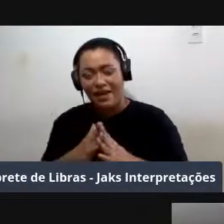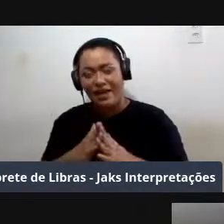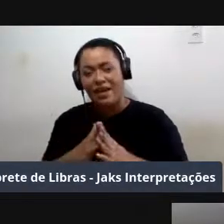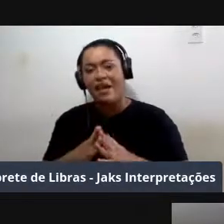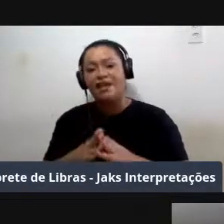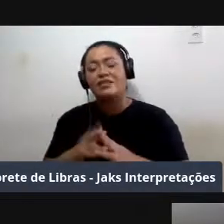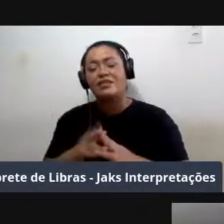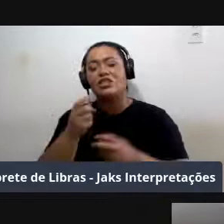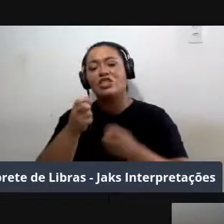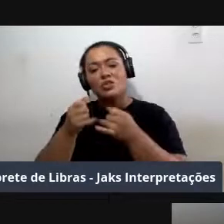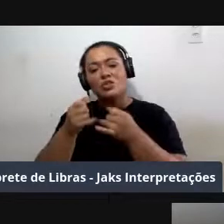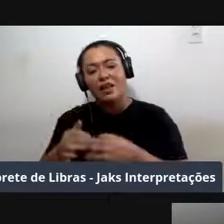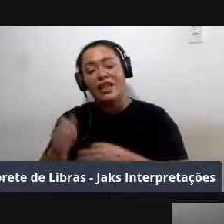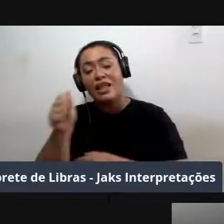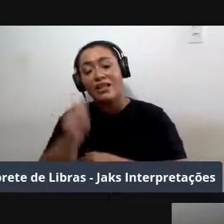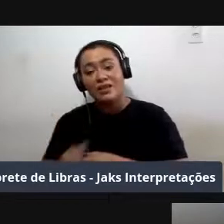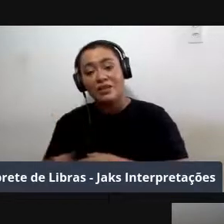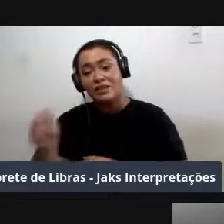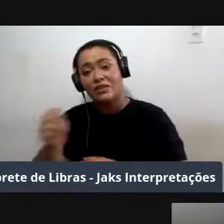mais acompanhar.